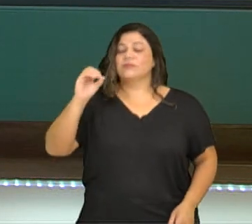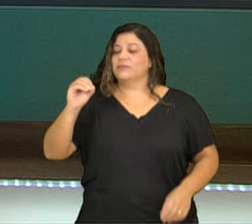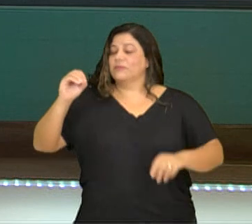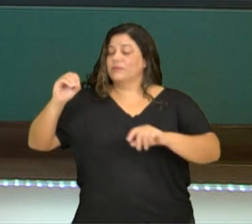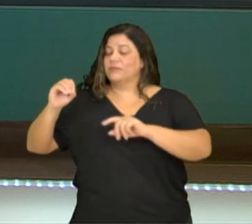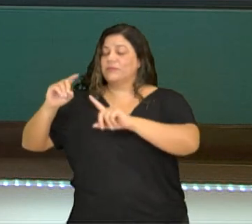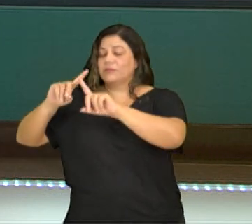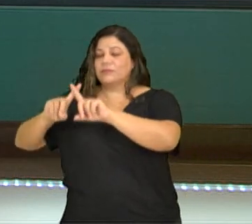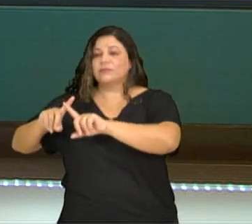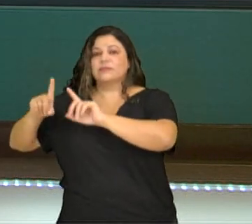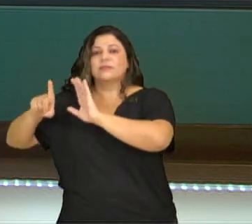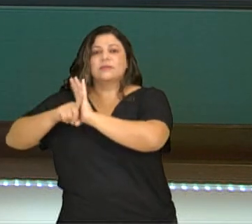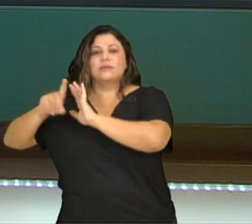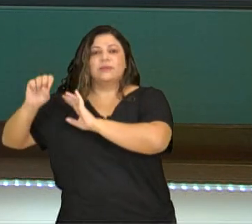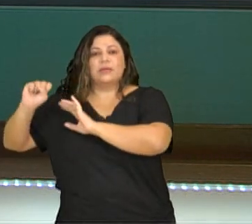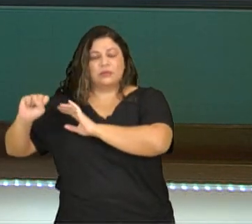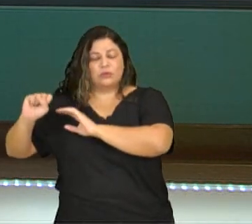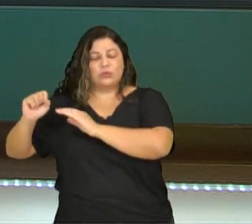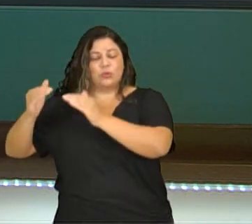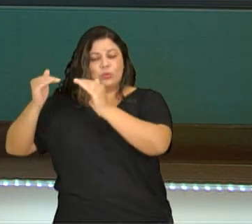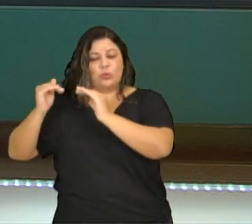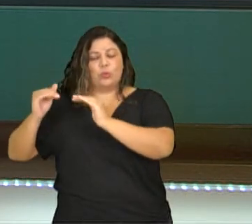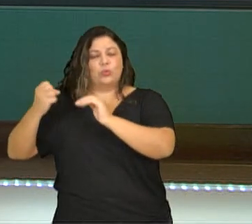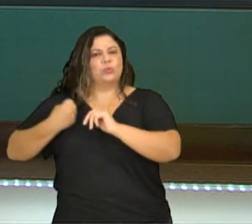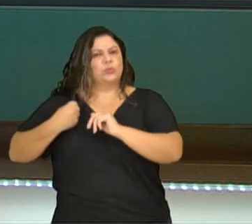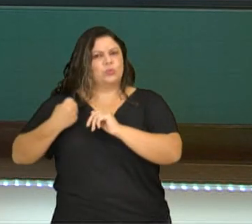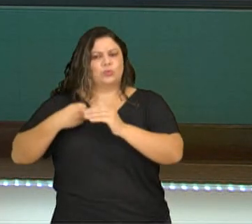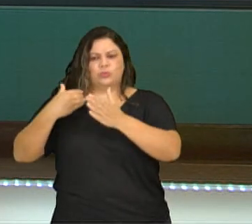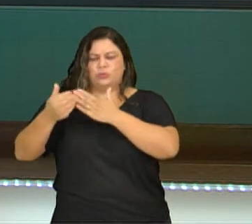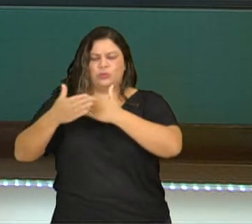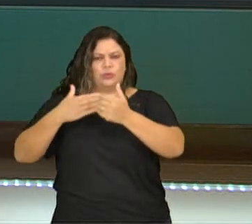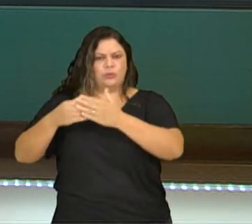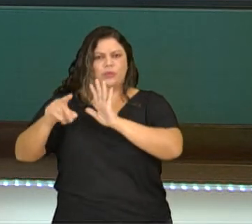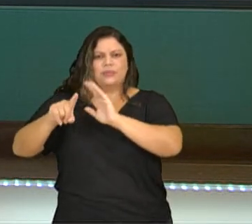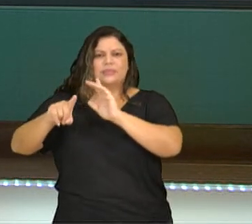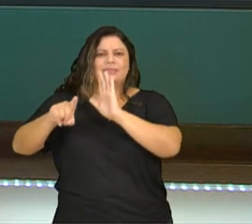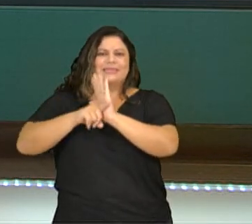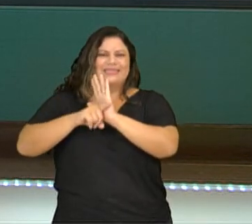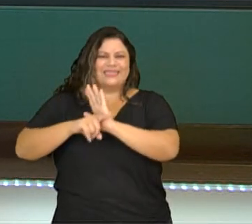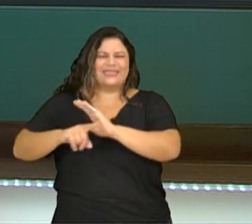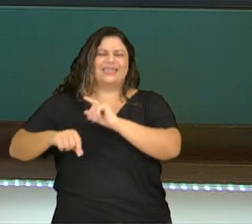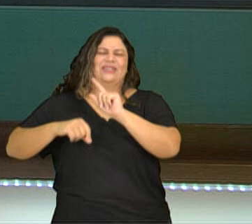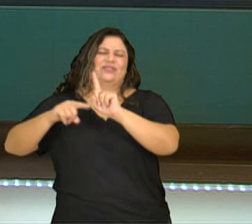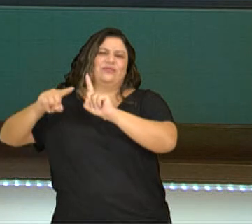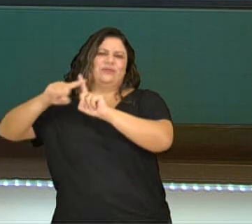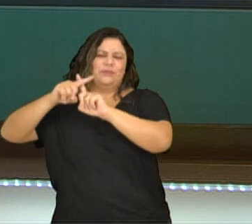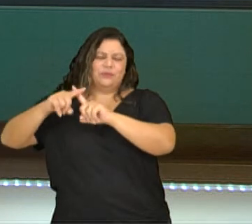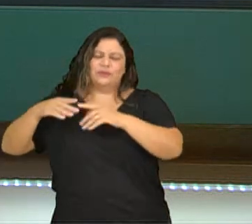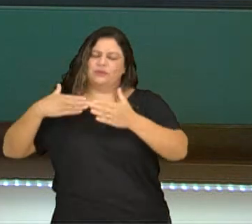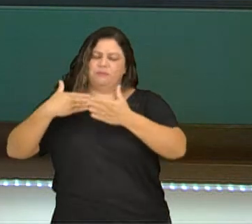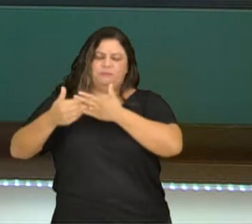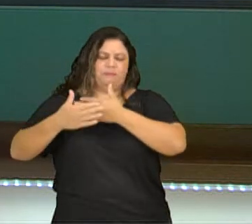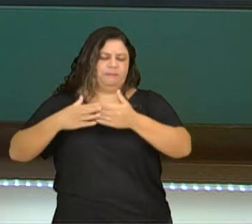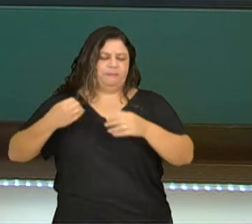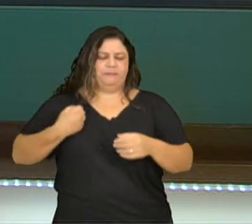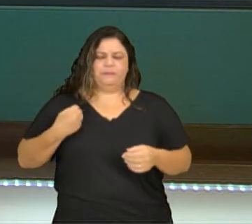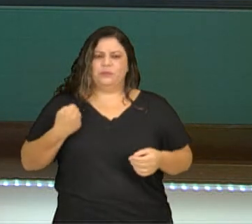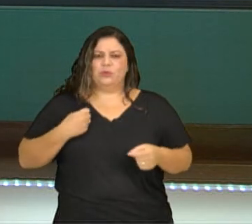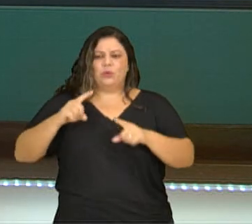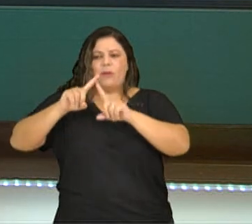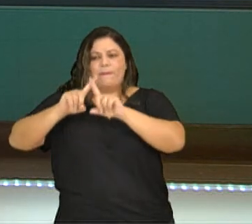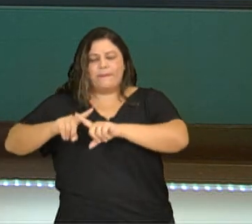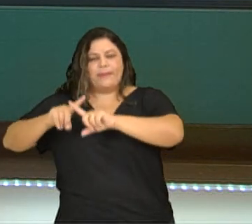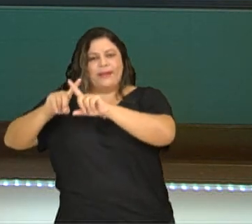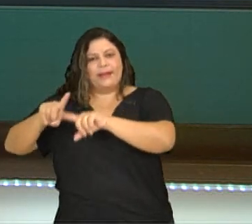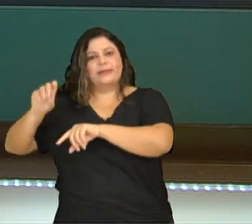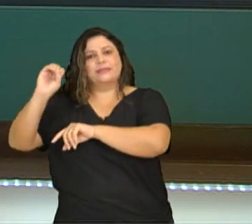vezes menos 8. Todo número, não importa se esse número é negativo, se esse número é positivo. Todo número multiplicado